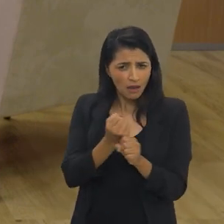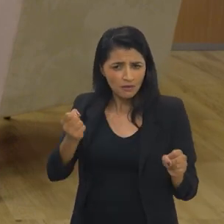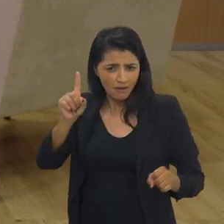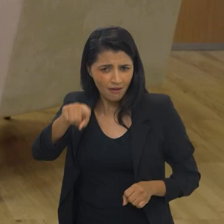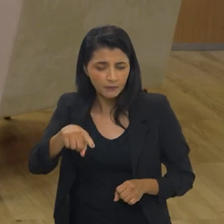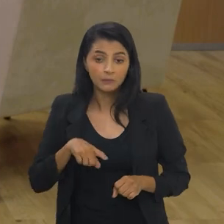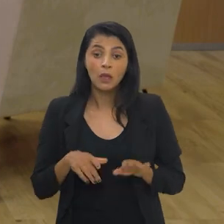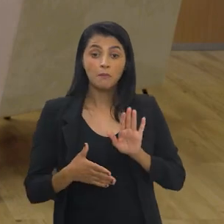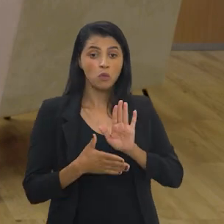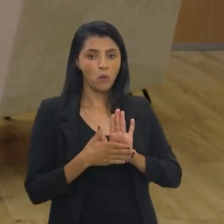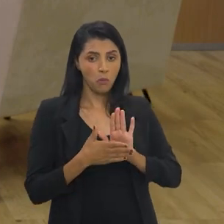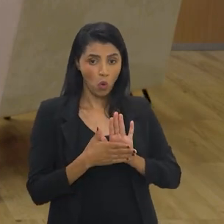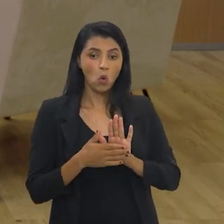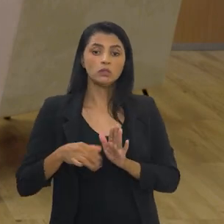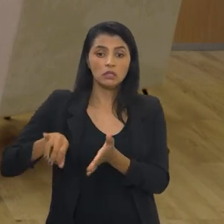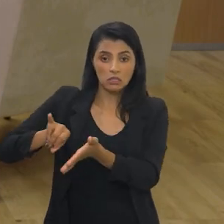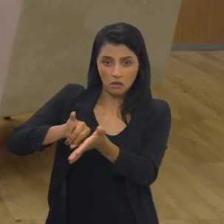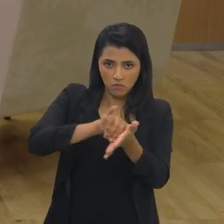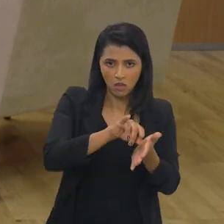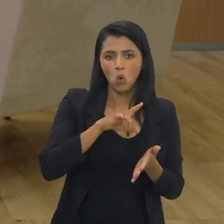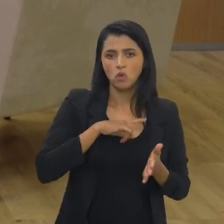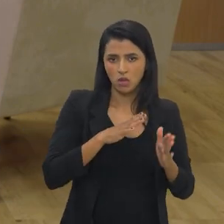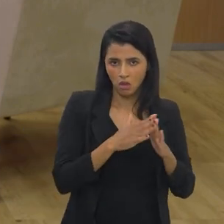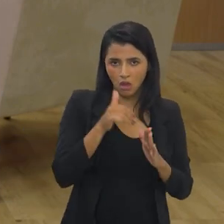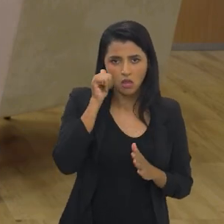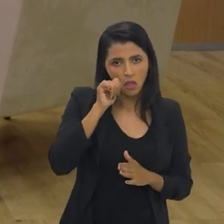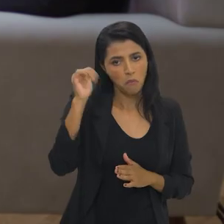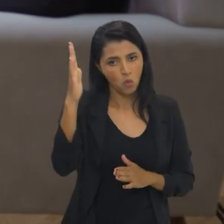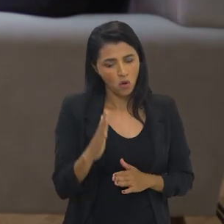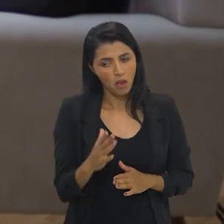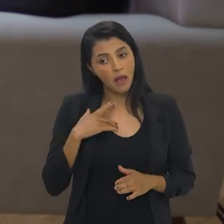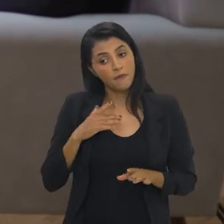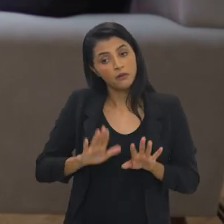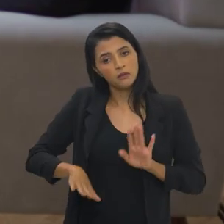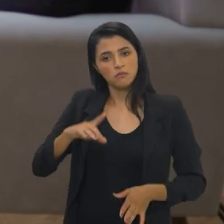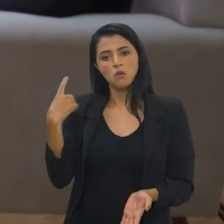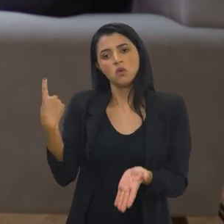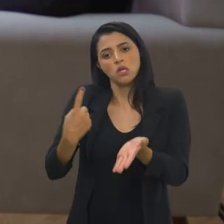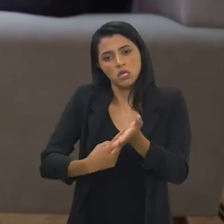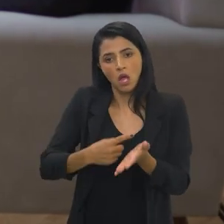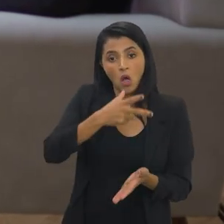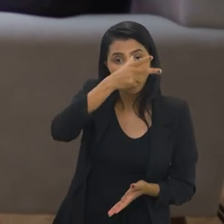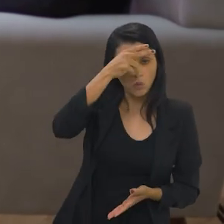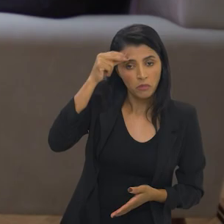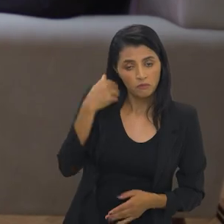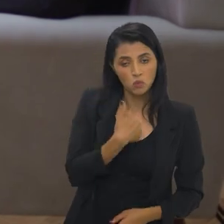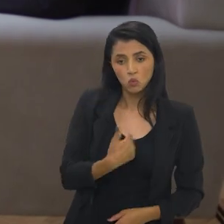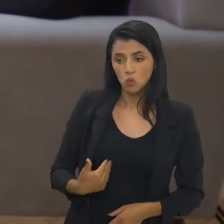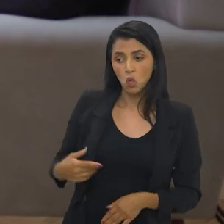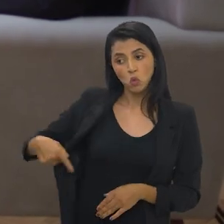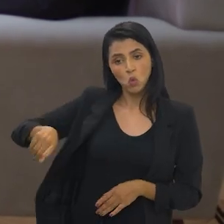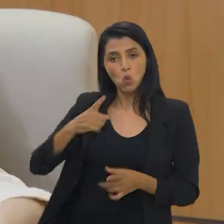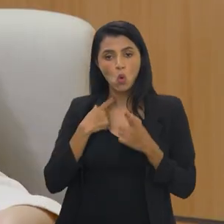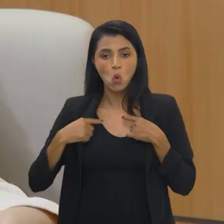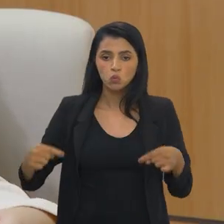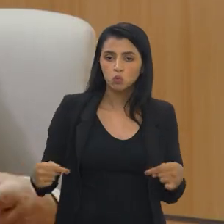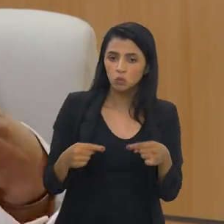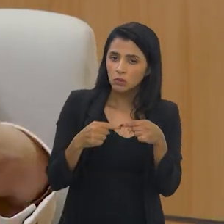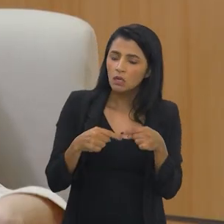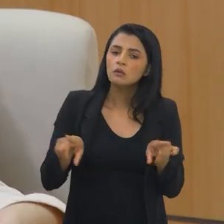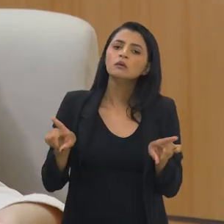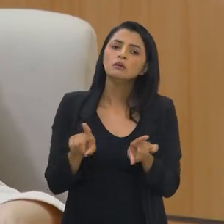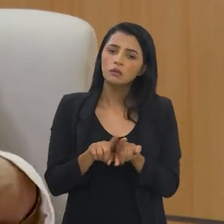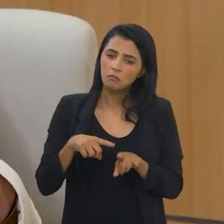metropolitanas a proposta é todas as capitais terem a isso depende da pactuação do prefeito do governador querer